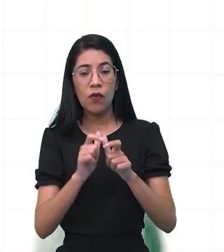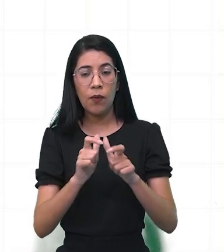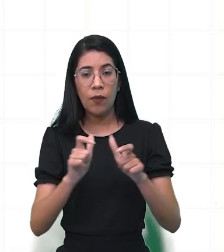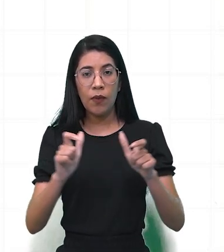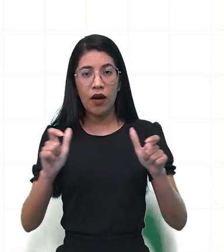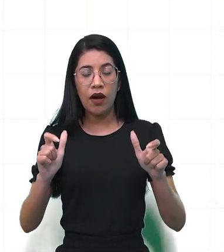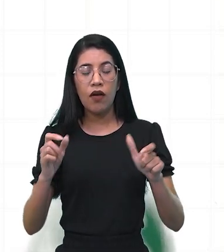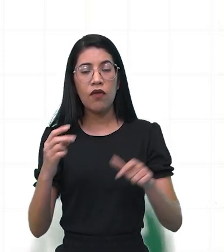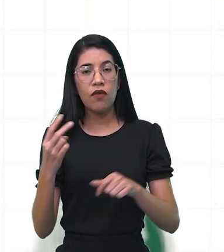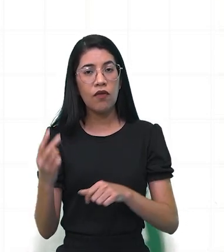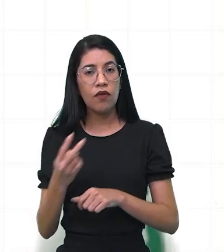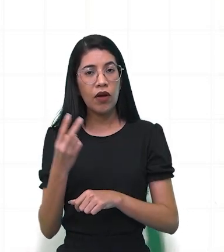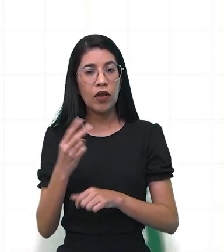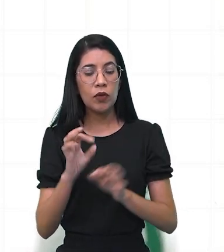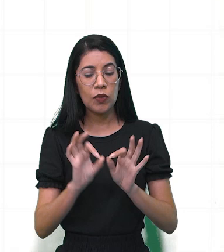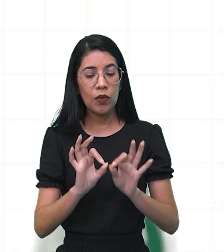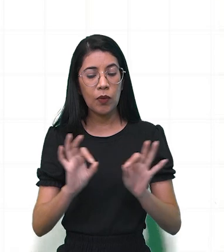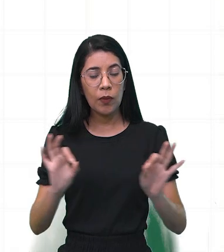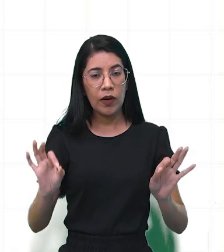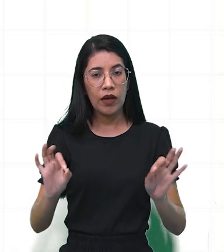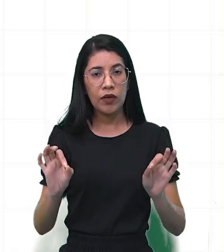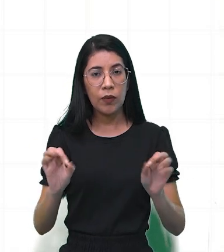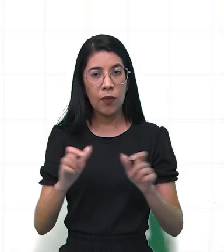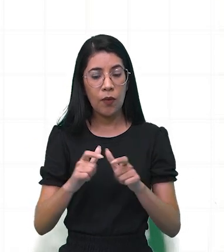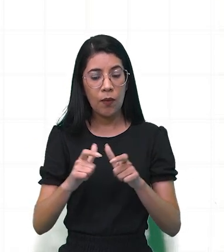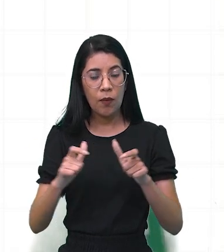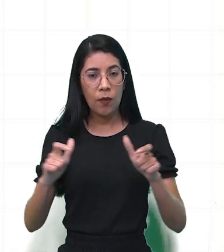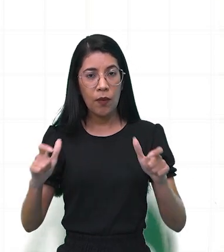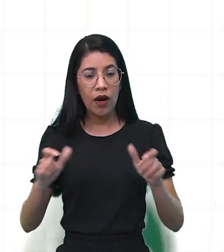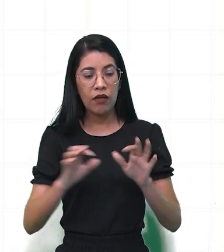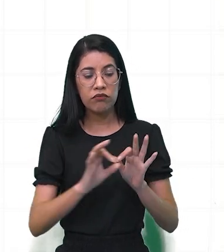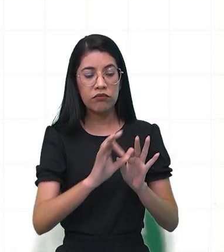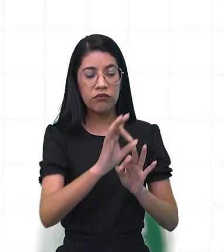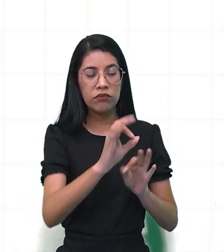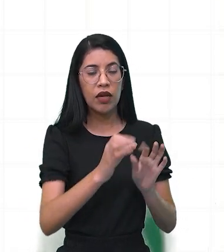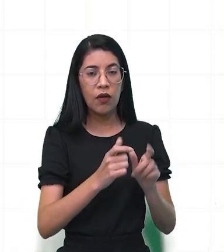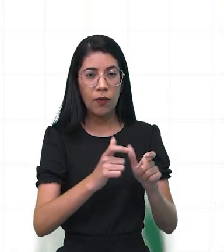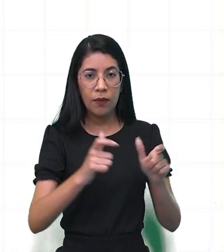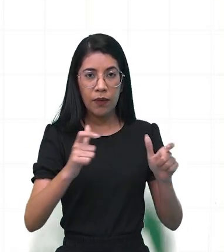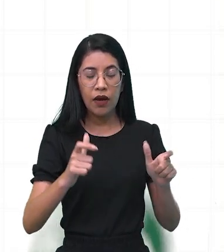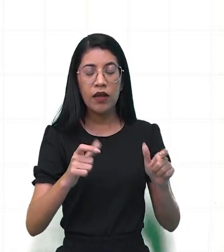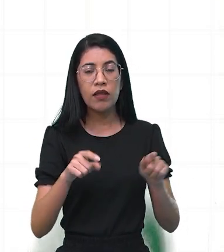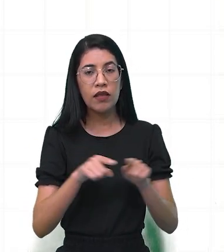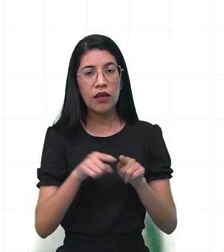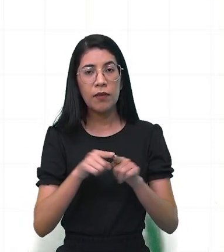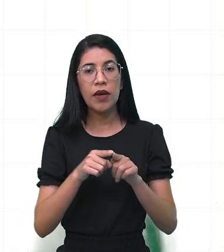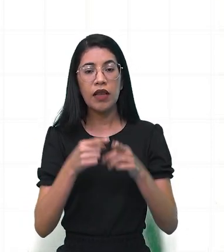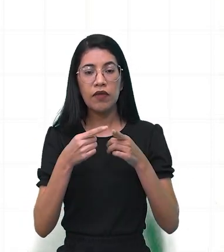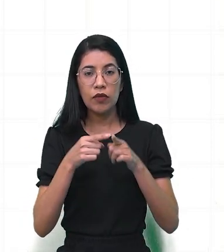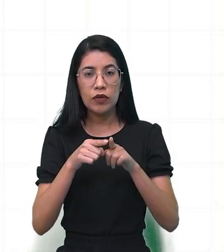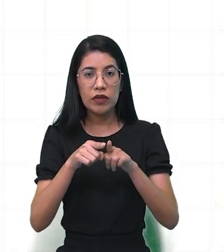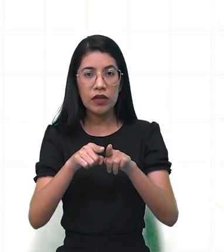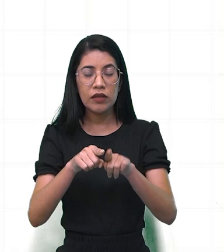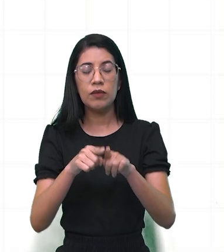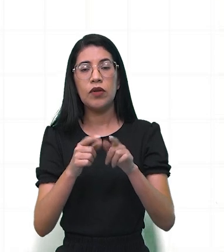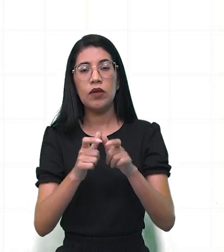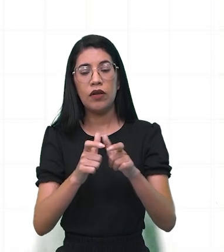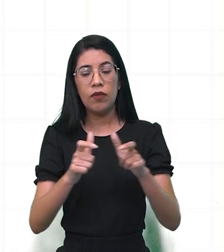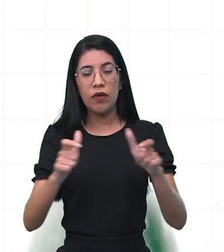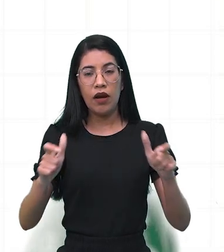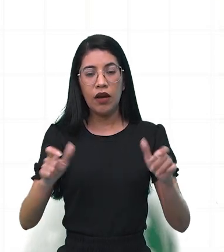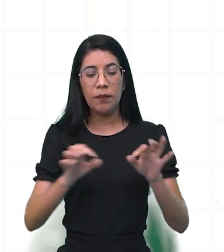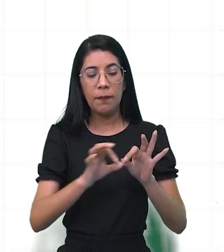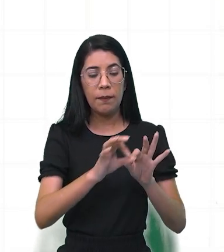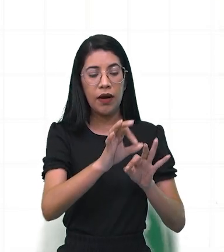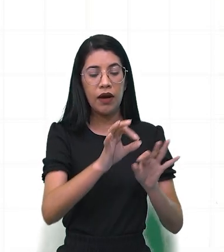valor, seja do comprimento ou da largura, né, eu também aumento a